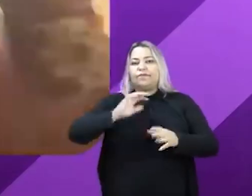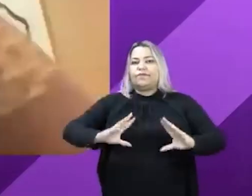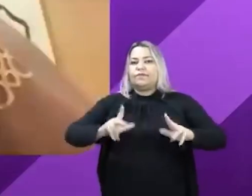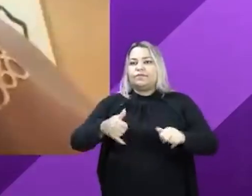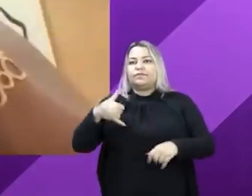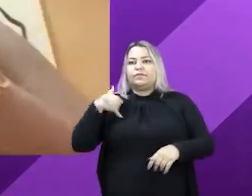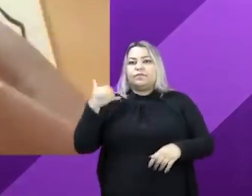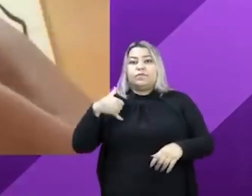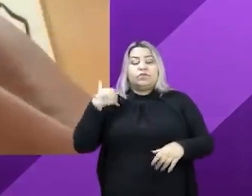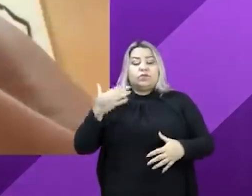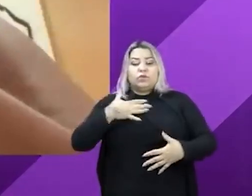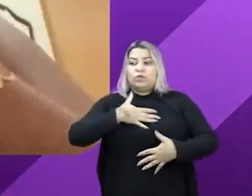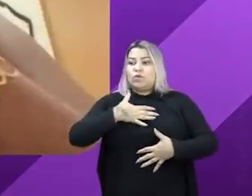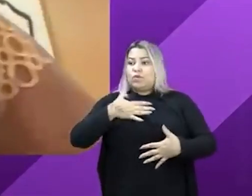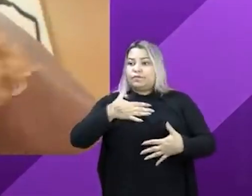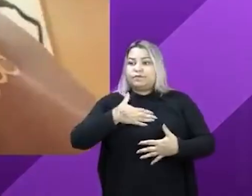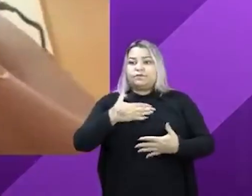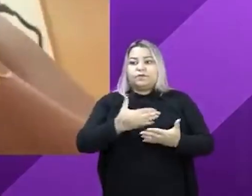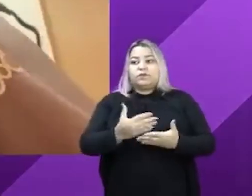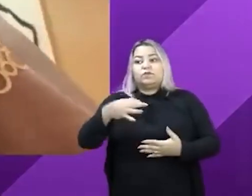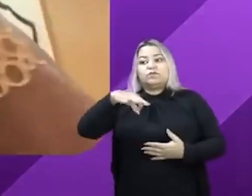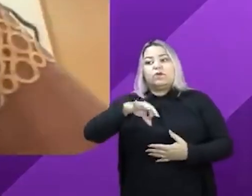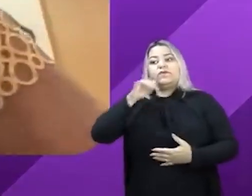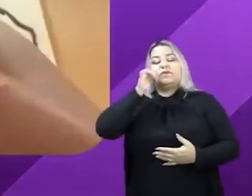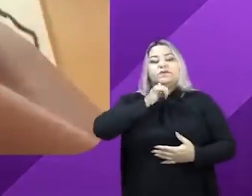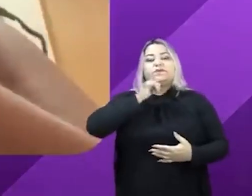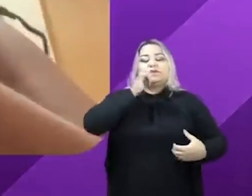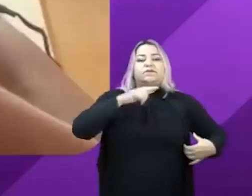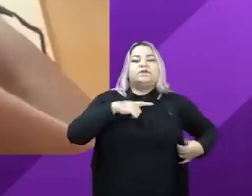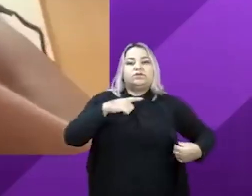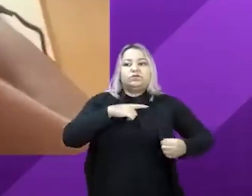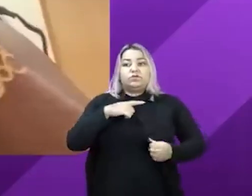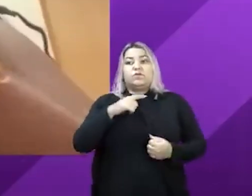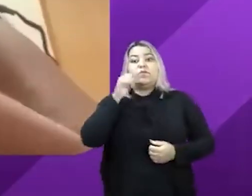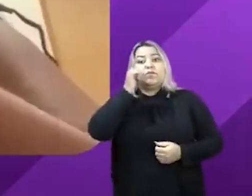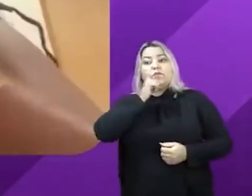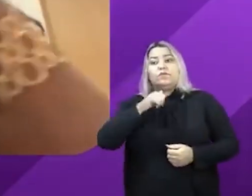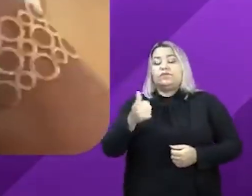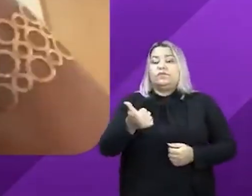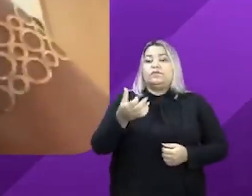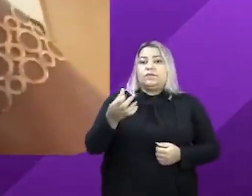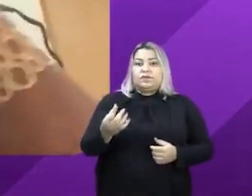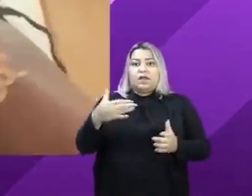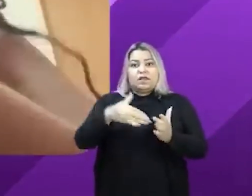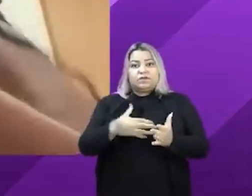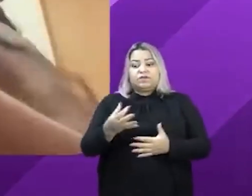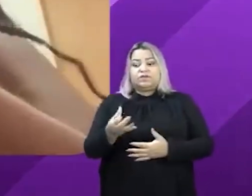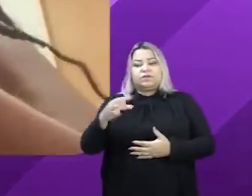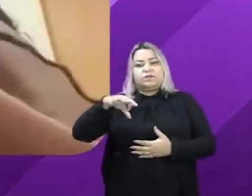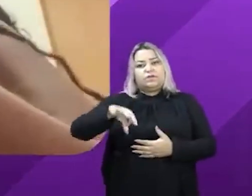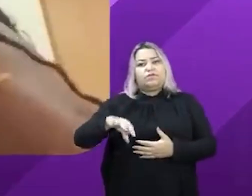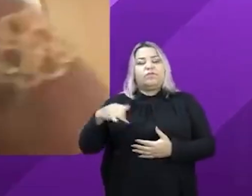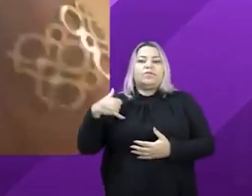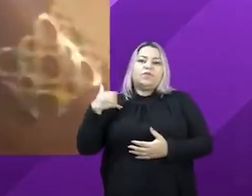idades e corpos. A gente começou com 9 meninas e tinha mulheres de 16 a 69 anos